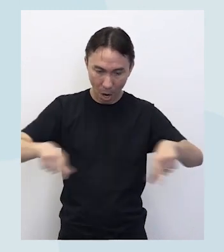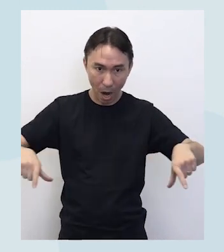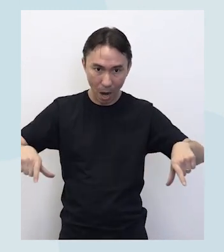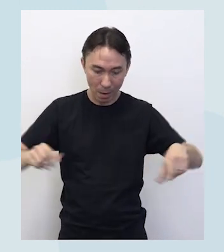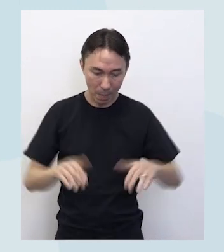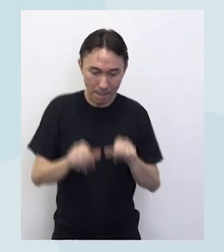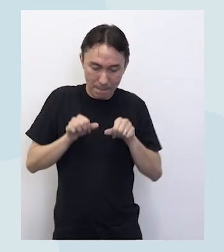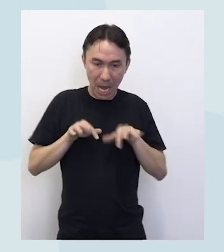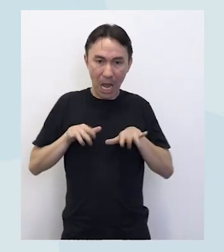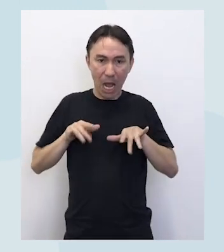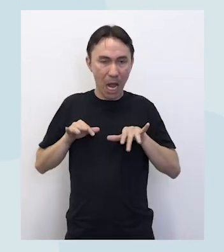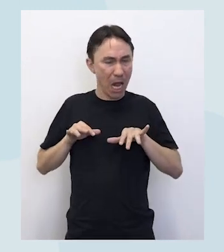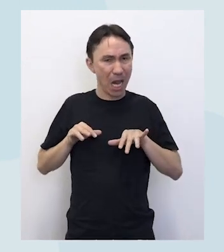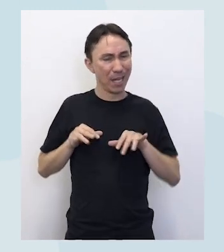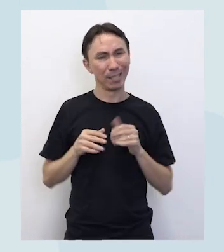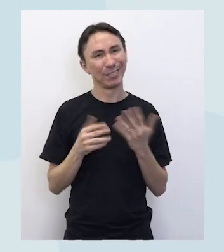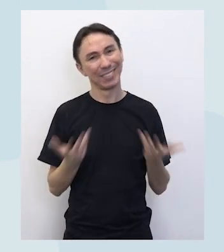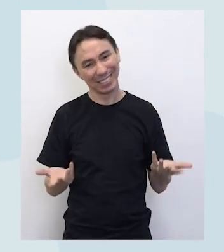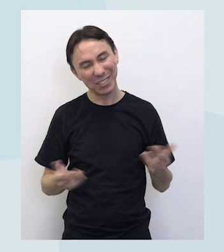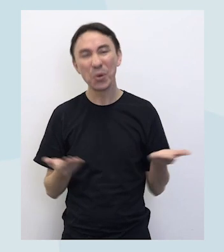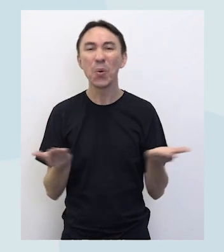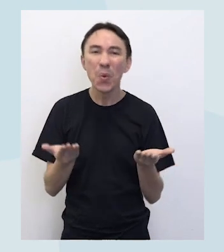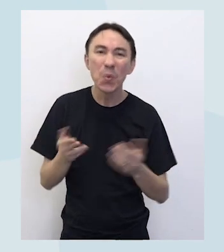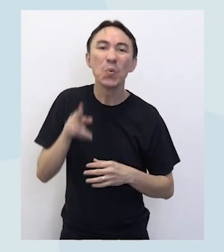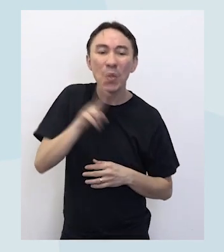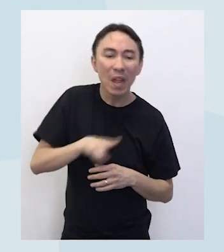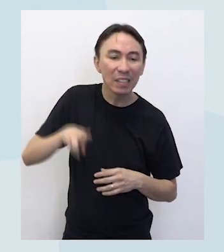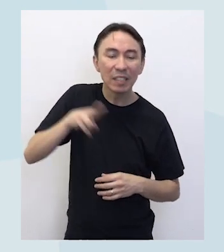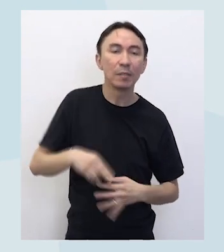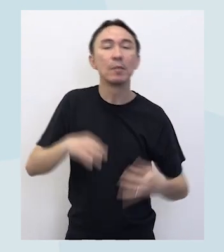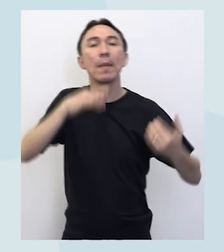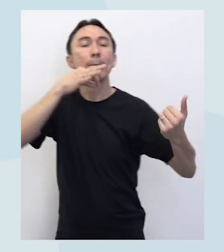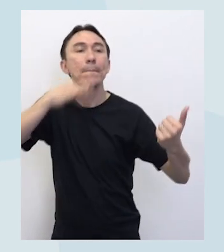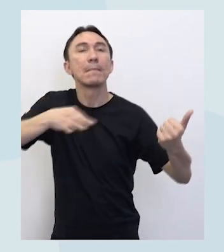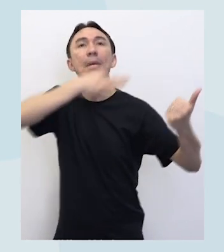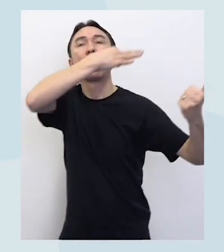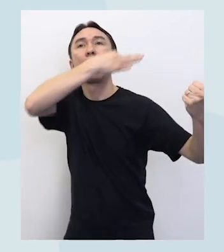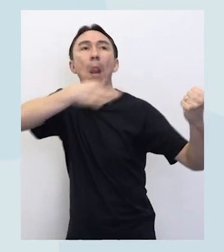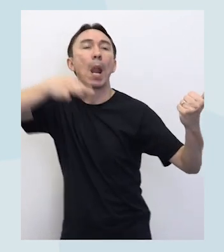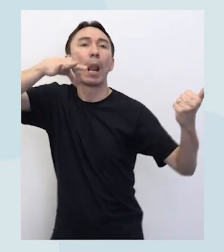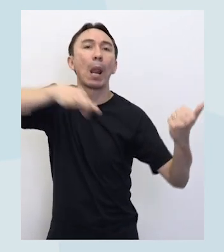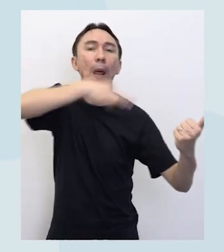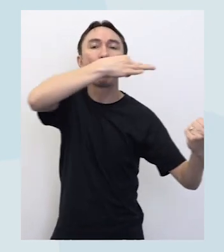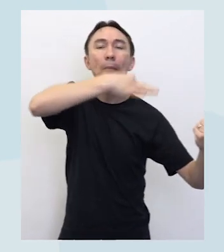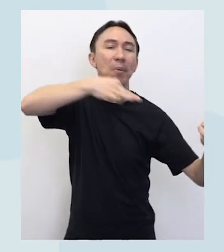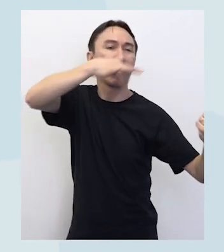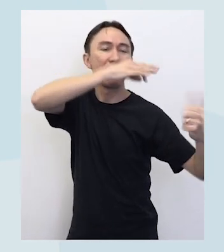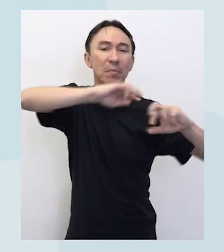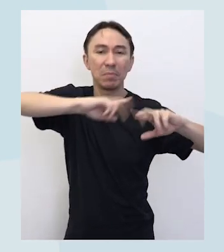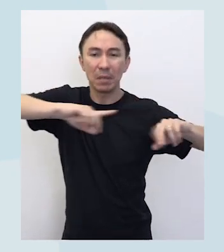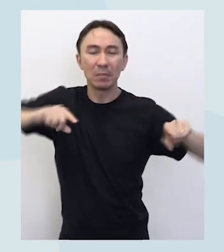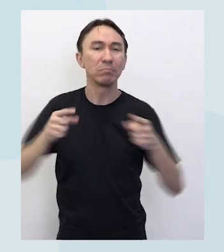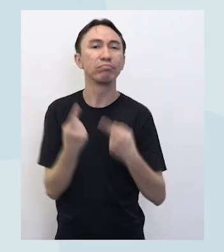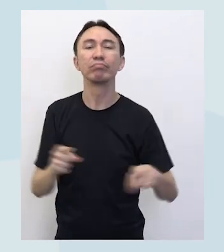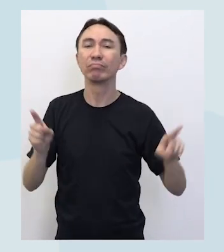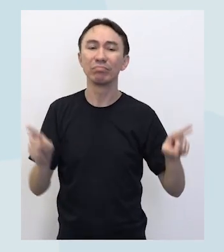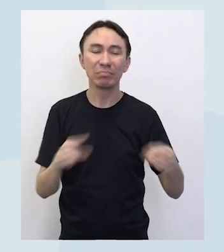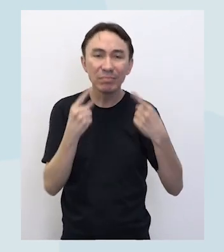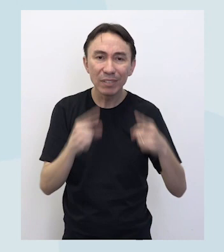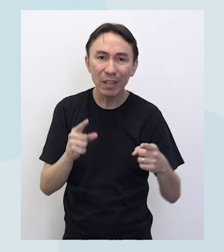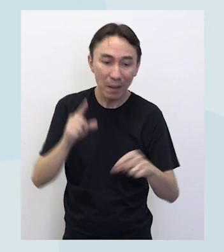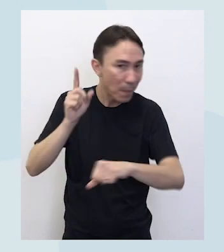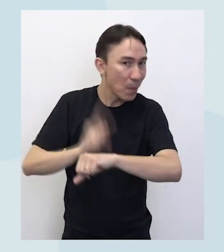mais tanto, né, uma orquestra tocando as músicas ali ao vivo. Geralmente, né, as trilhas sonoras, quando